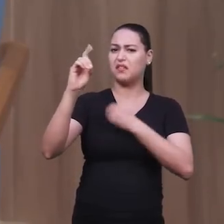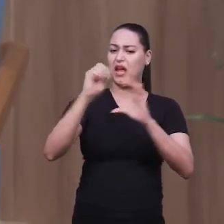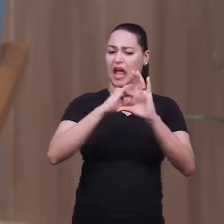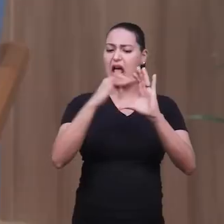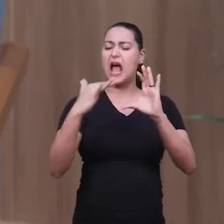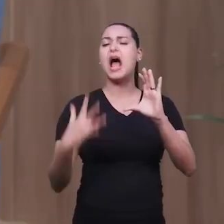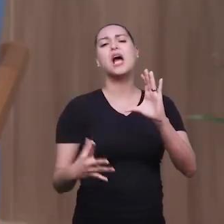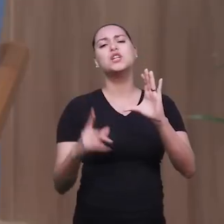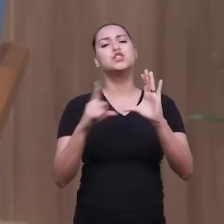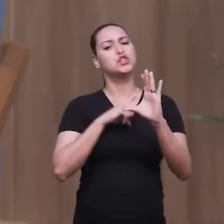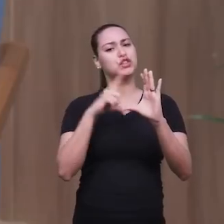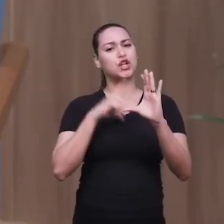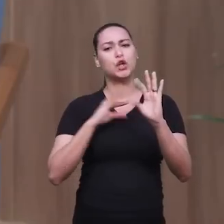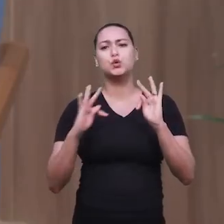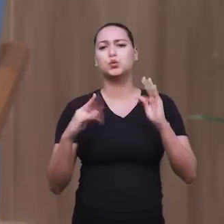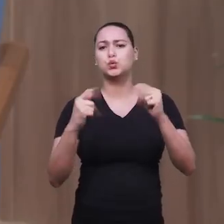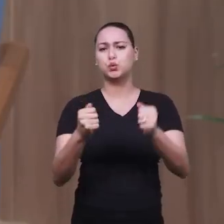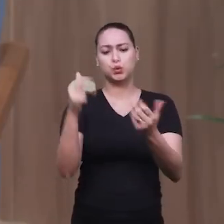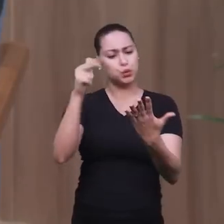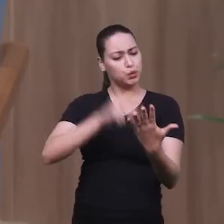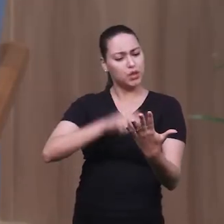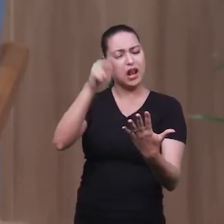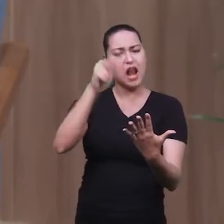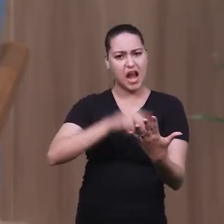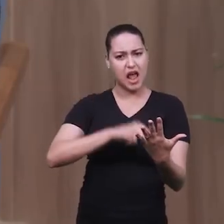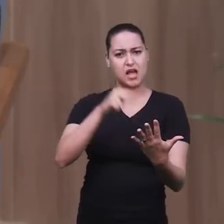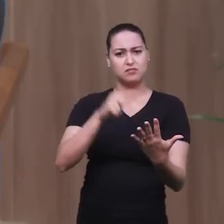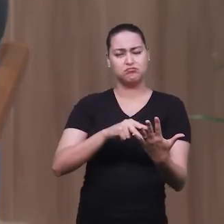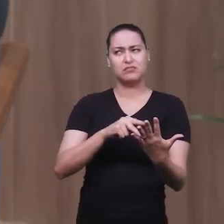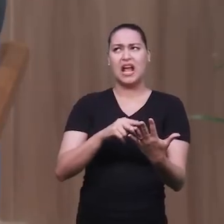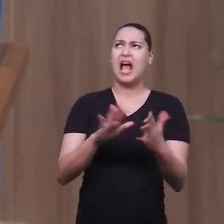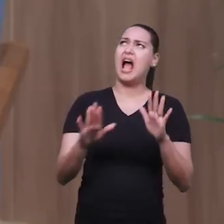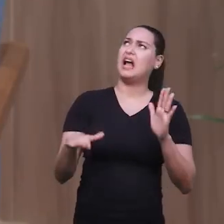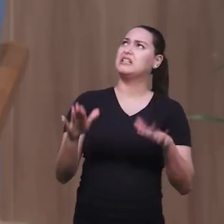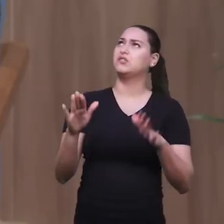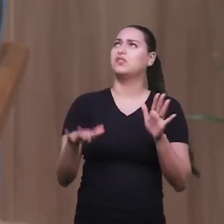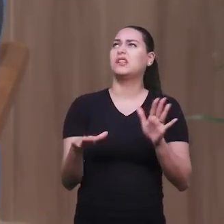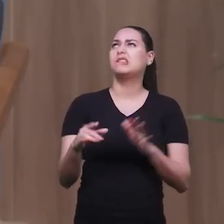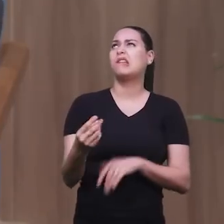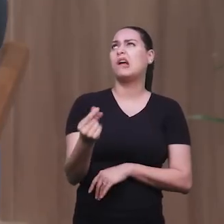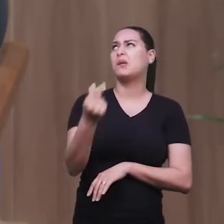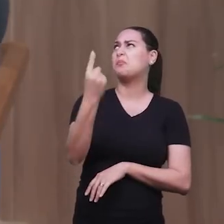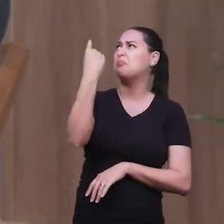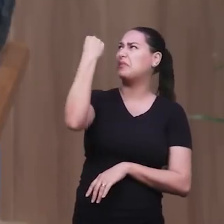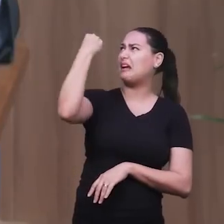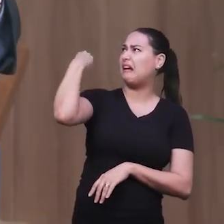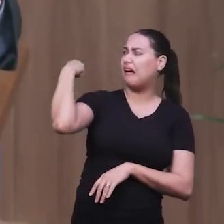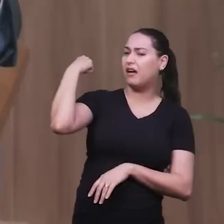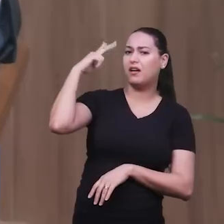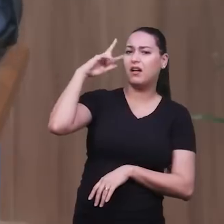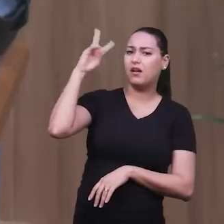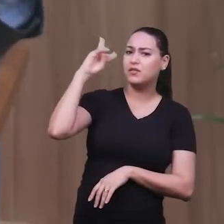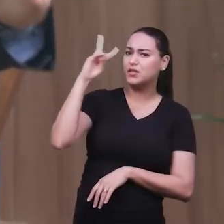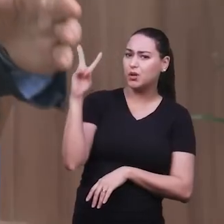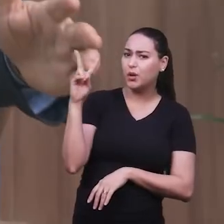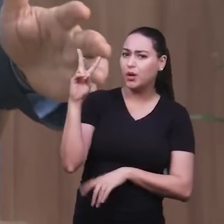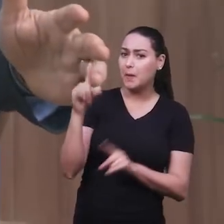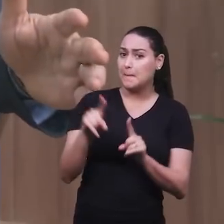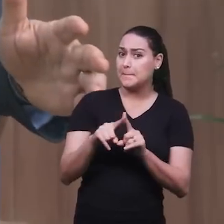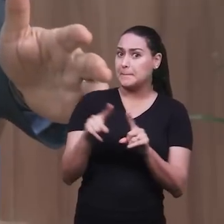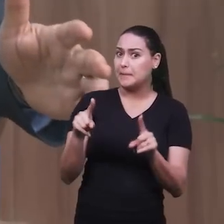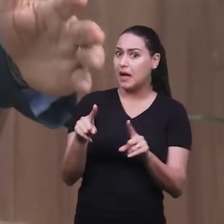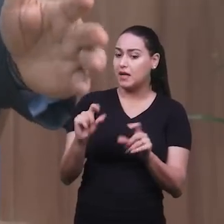viva, né, ela tem essa característica. Tudo que nós lemos lá, embora retratem, às vezes, até episódios